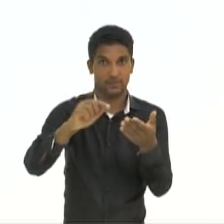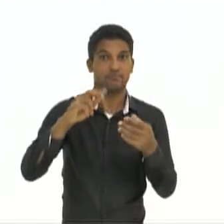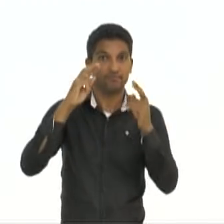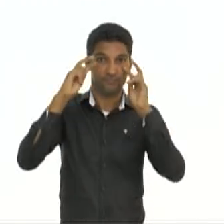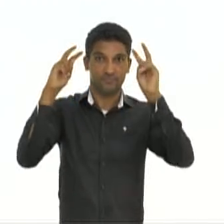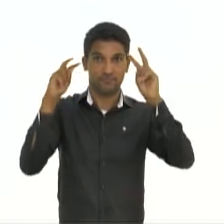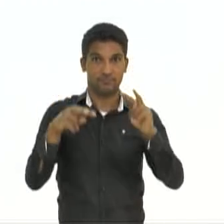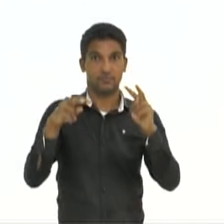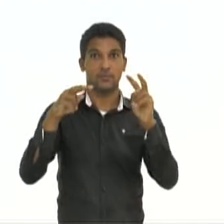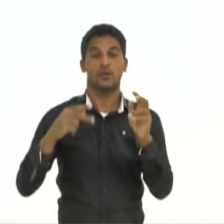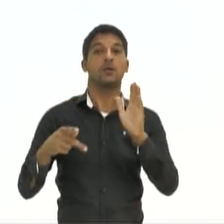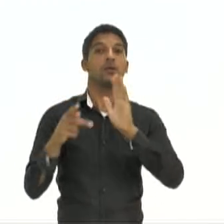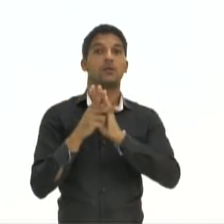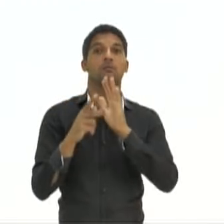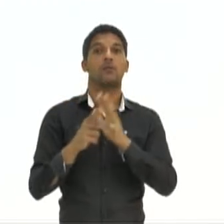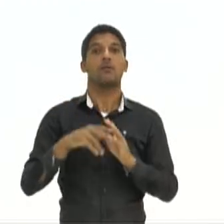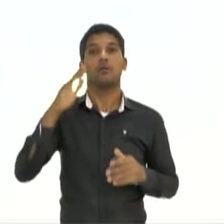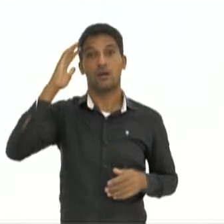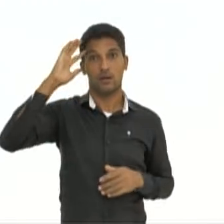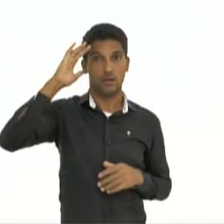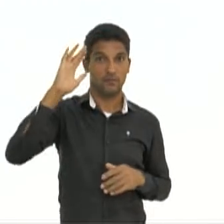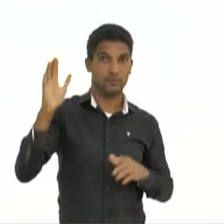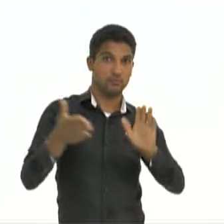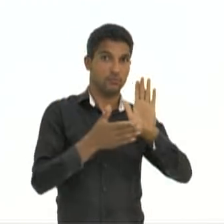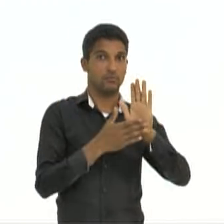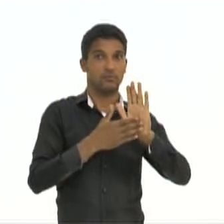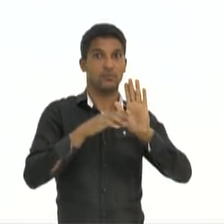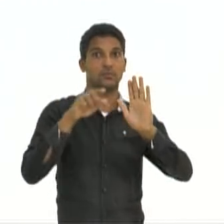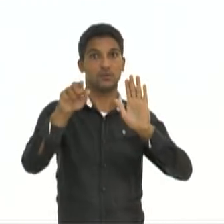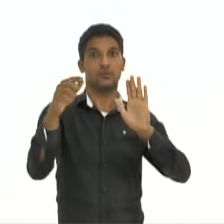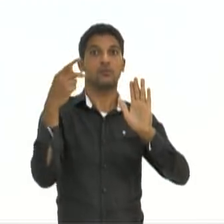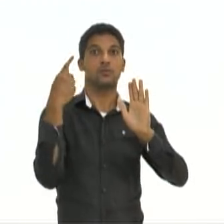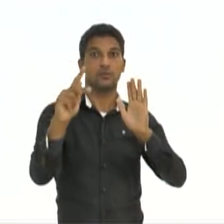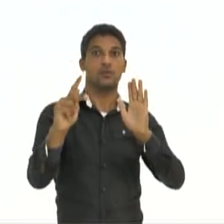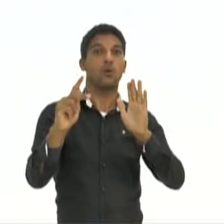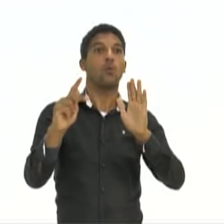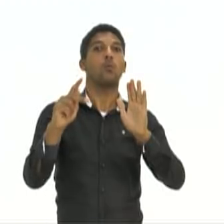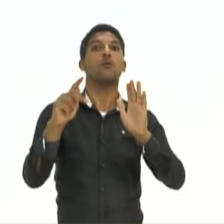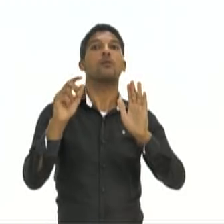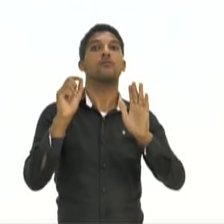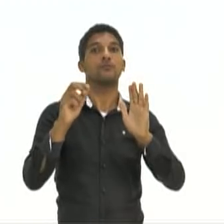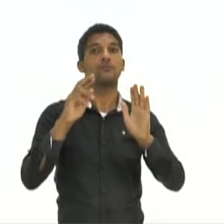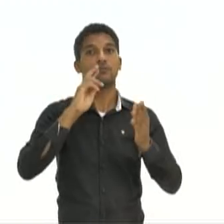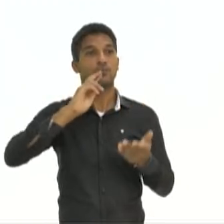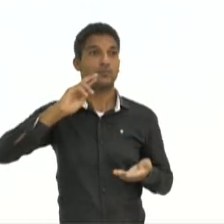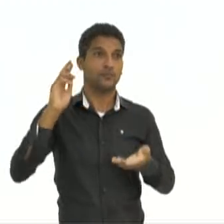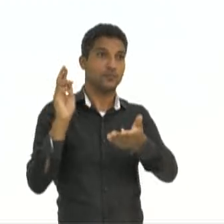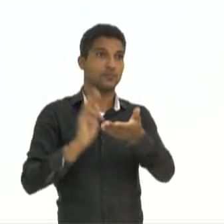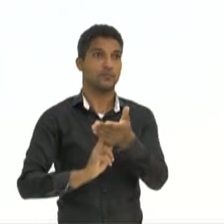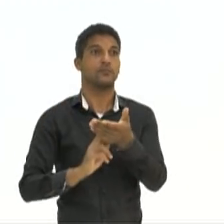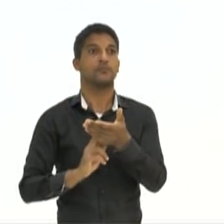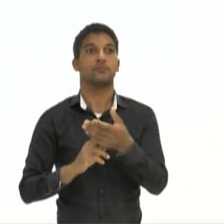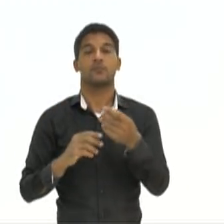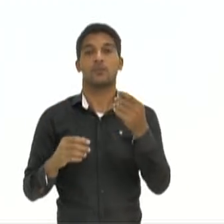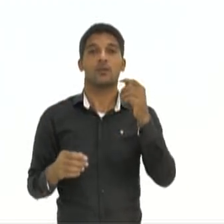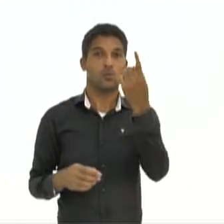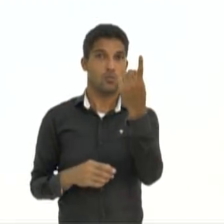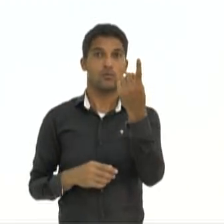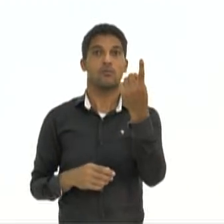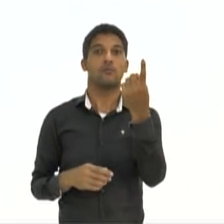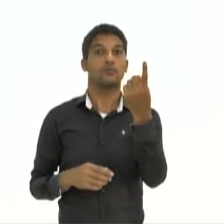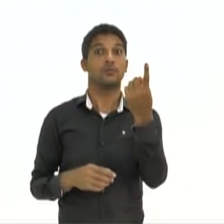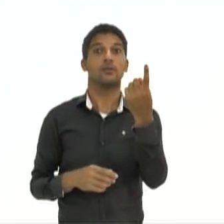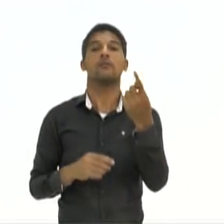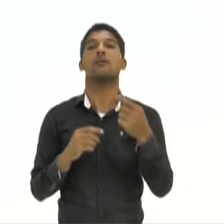né, sobre as reflexões que estamos propondo aí para os nossos objetivos da aula de hoje. Então, na primeira questão, eu quero saber quantos verbos,